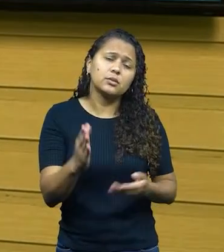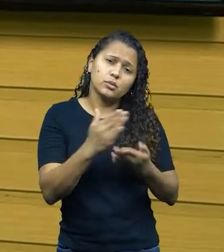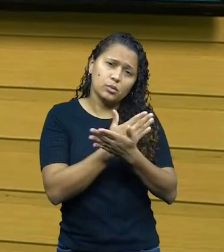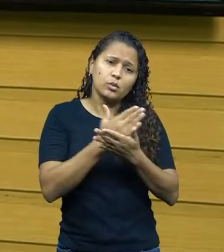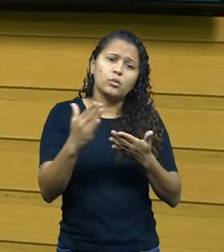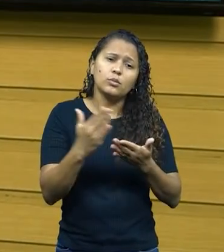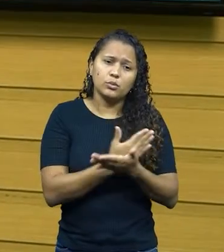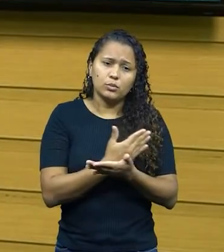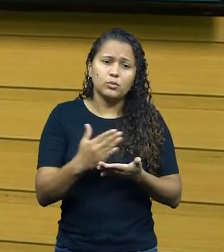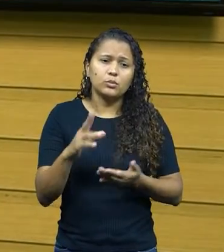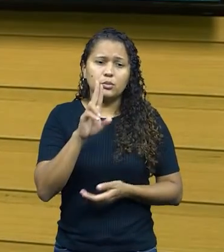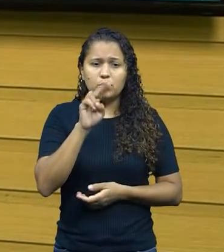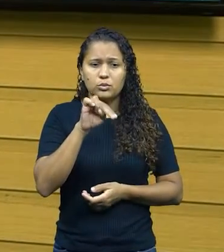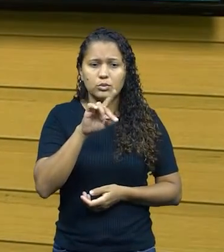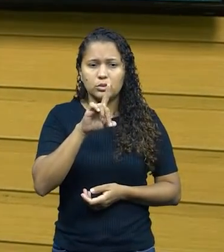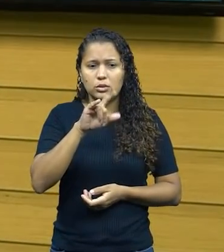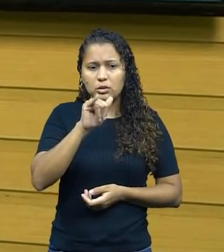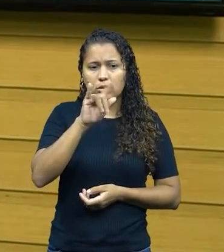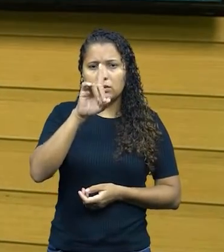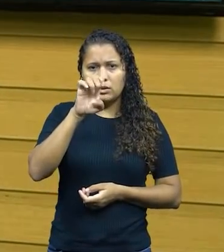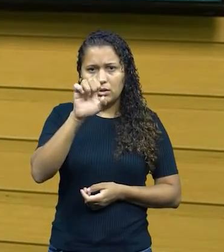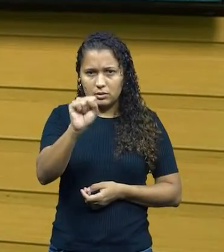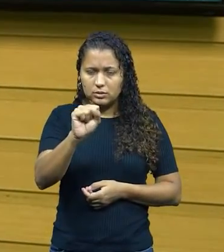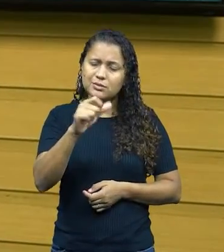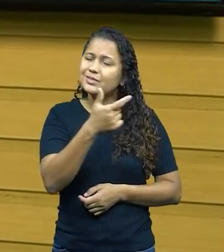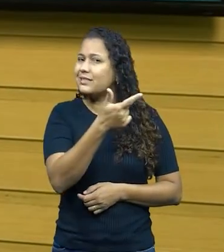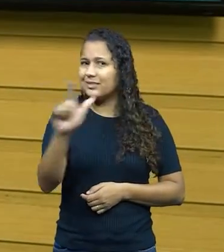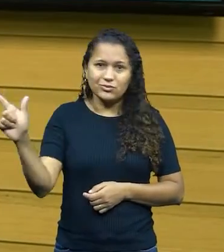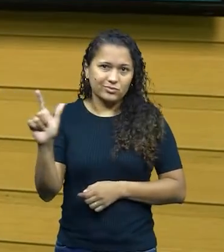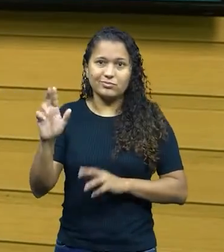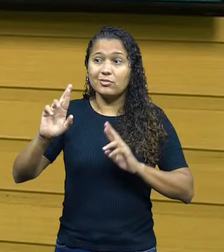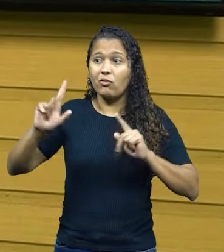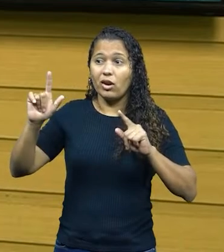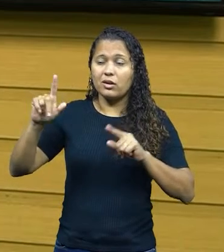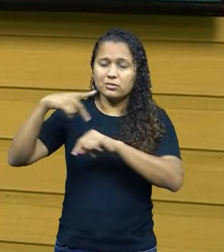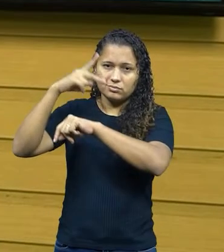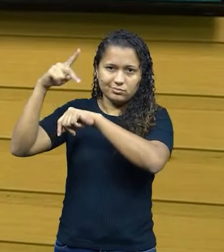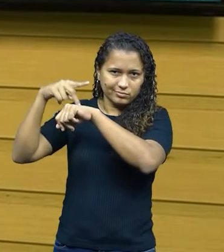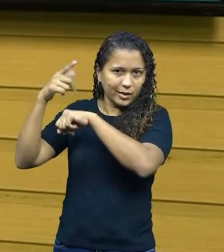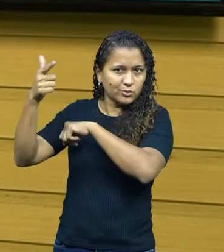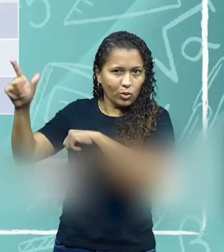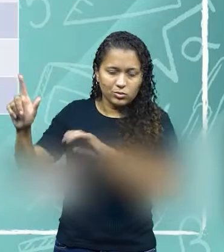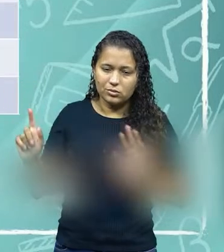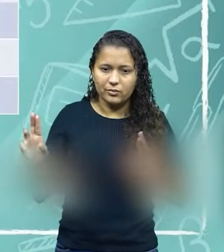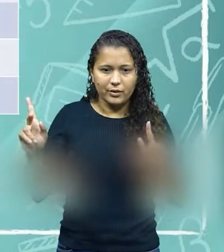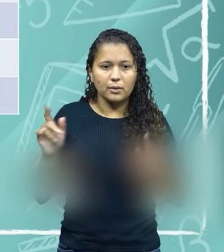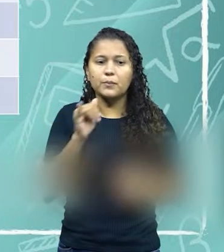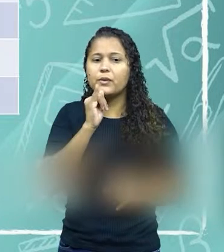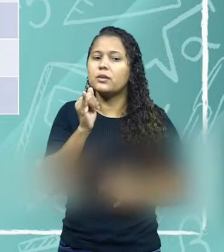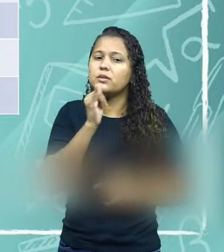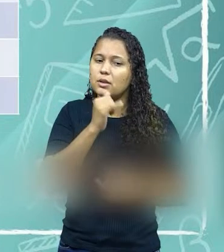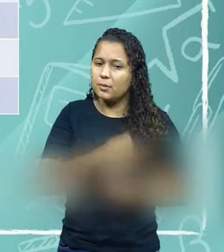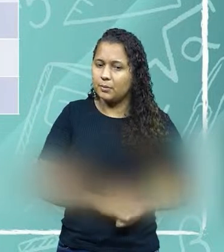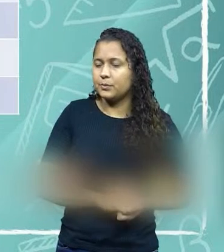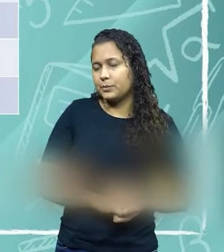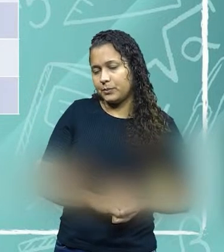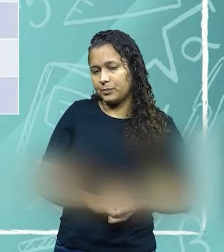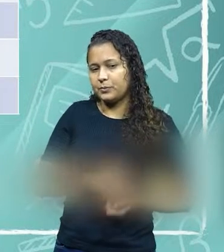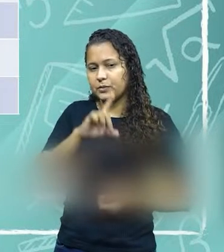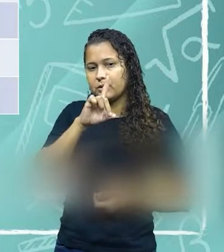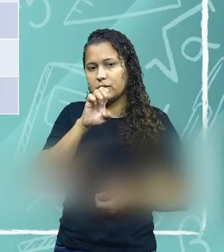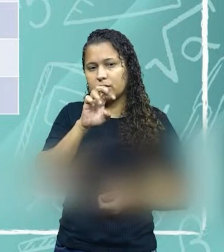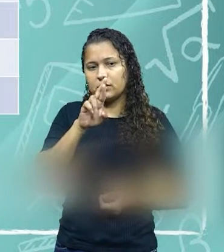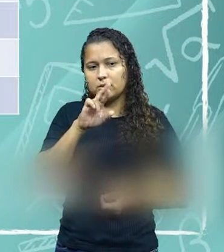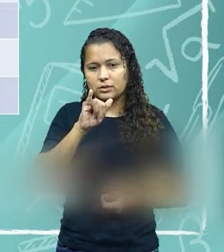algumas unidades e algumas grandezas nós utilizamos que não está no padrão internacional. Um exemplo, grandezas físicas